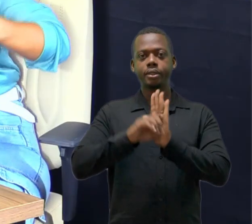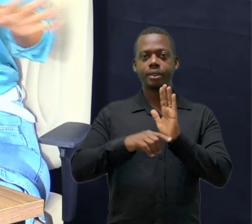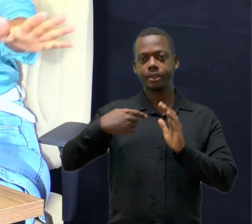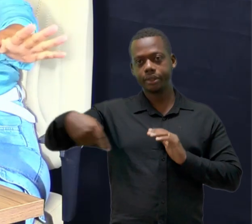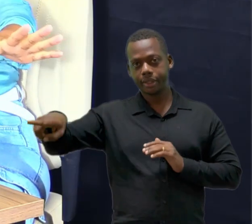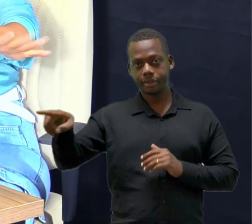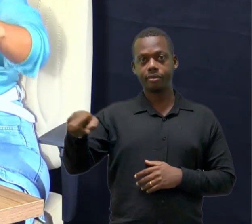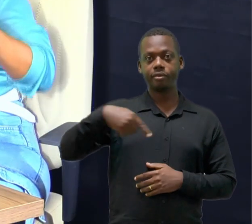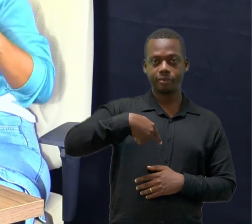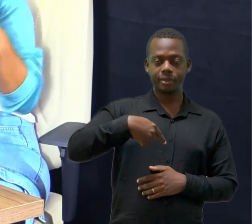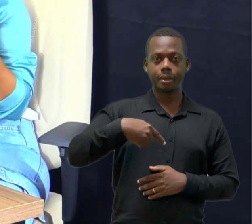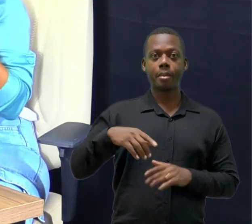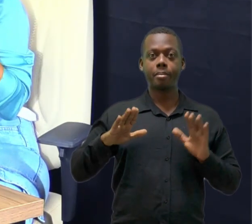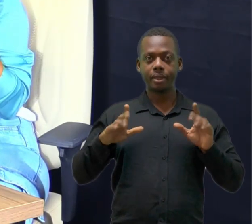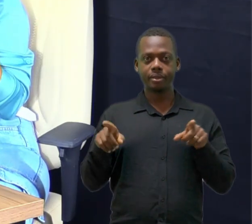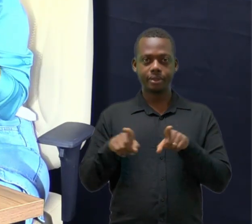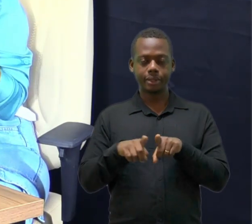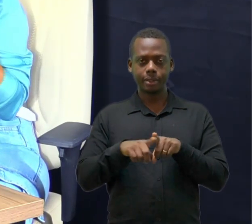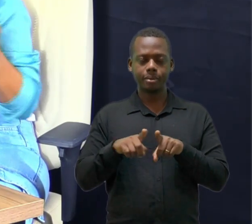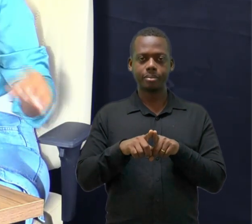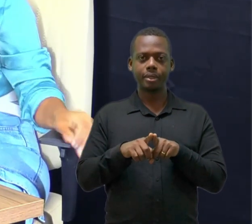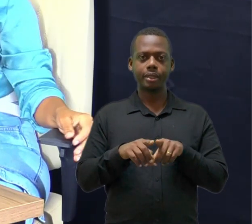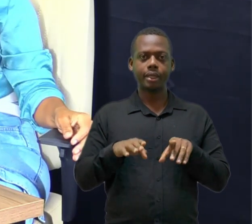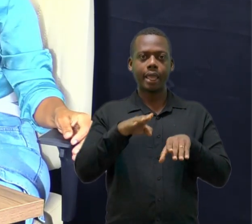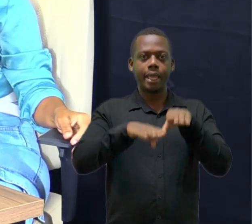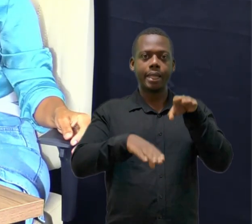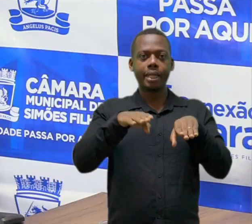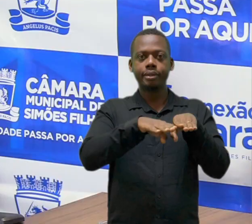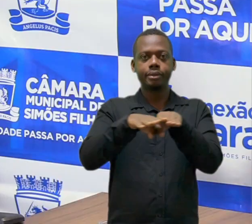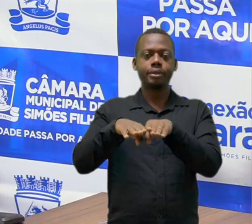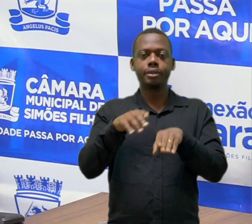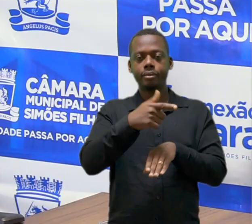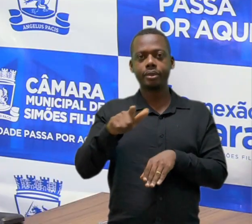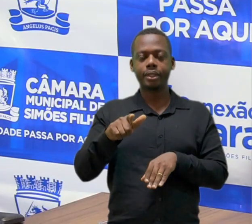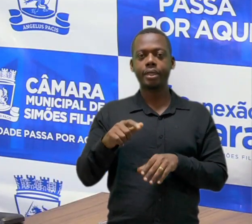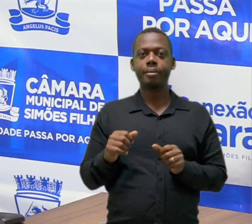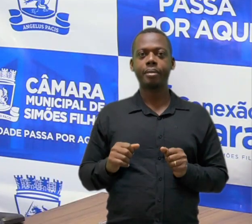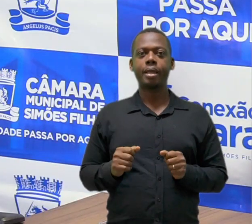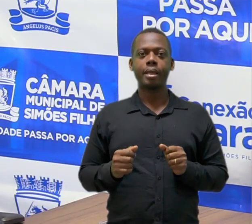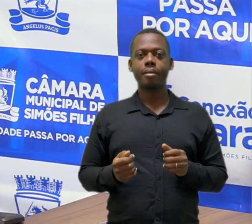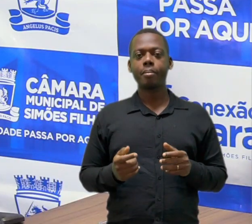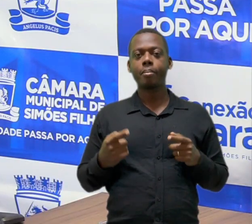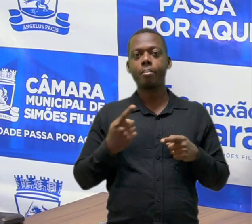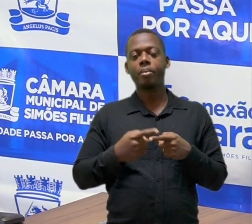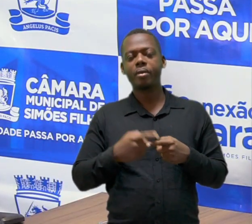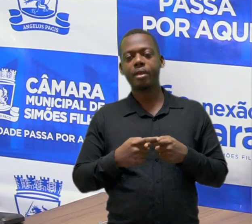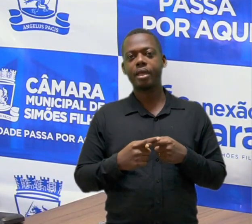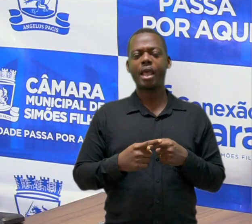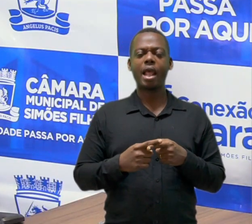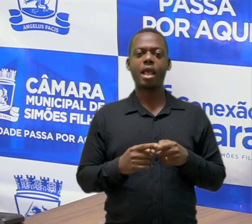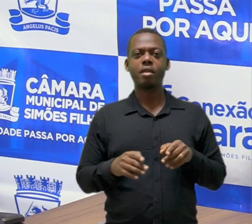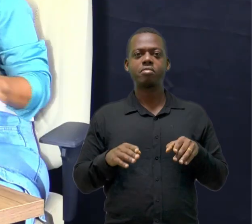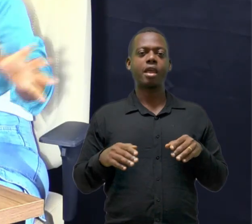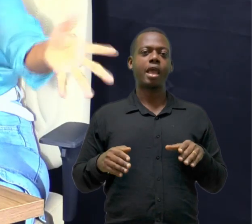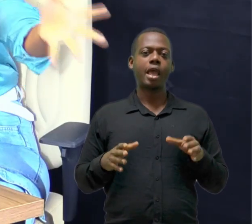de ir e vir, mas, porém, você não promove a equidade. No caso, você tem a teoria e não a prática, que é Porque diferente. você tem, vamos promover a